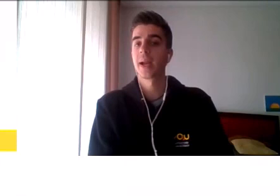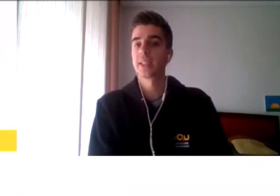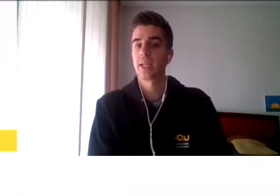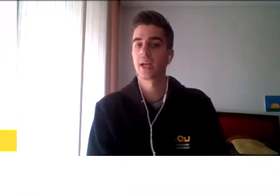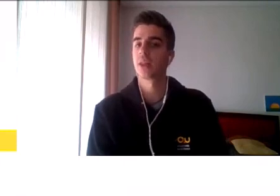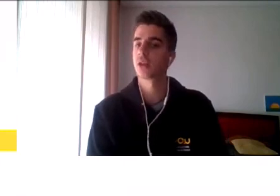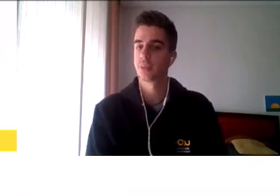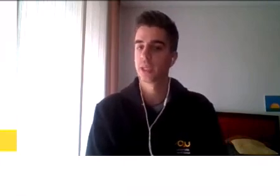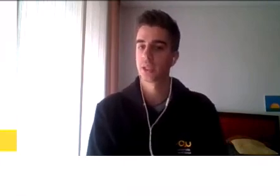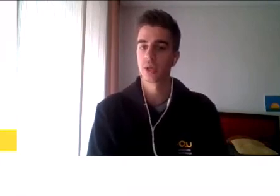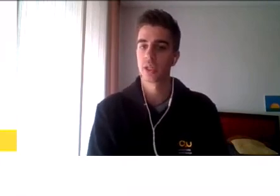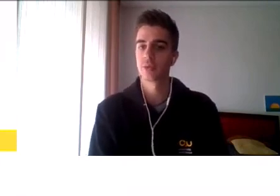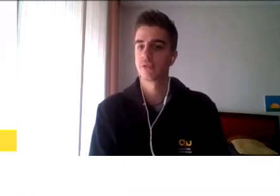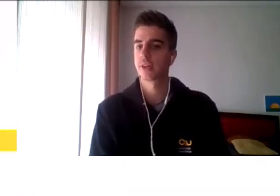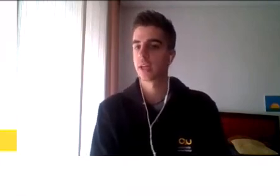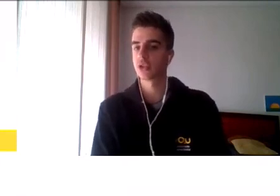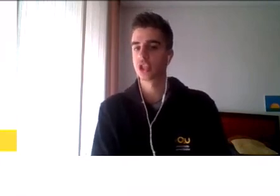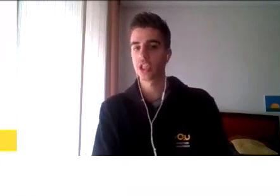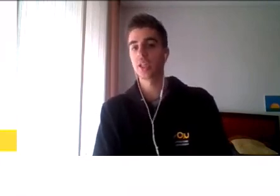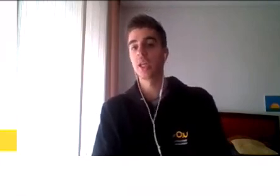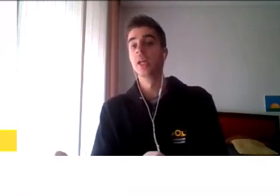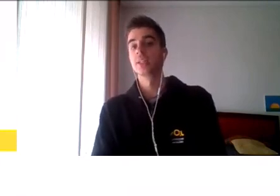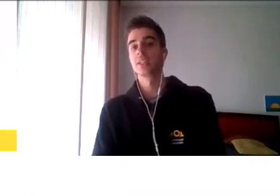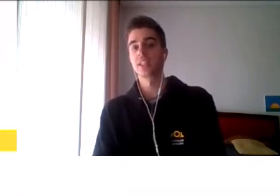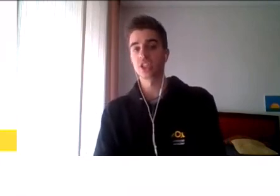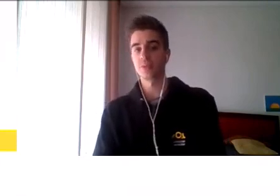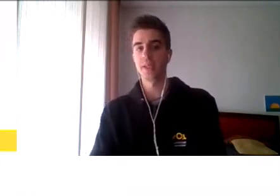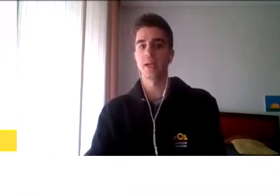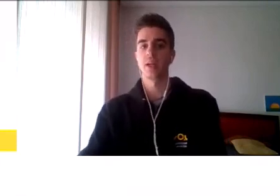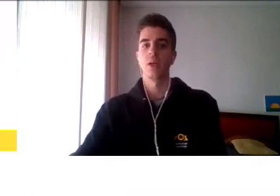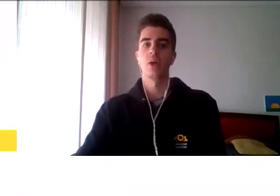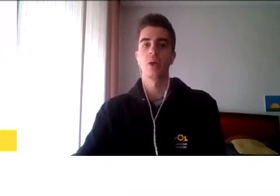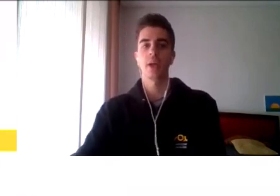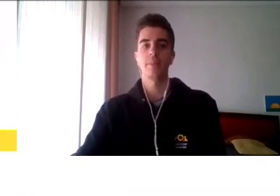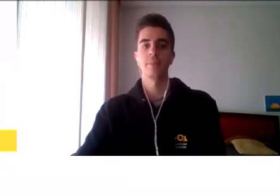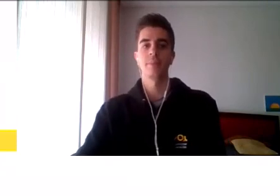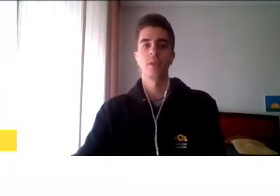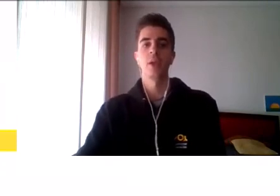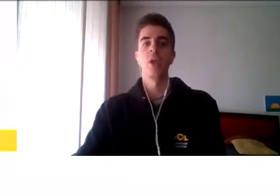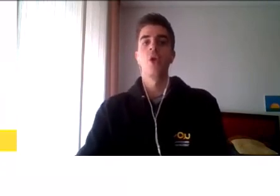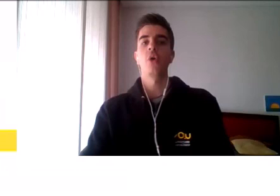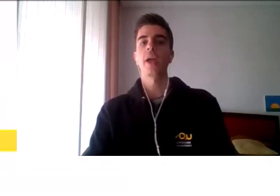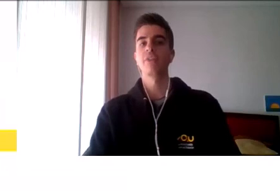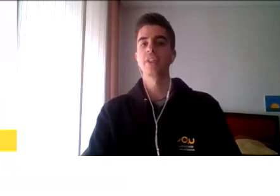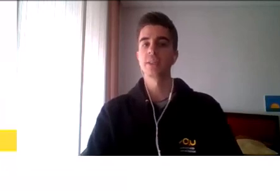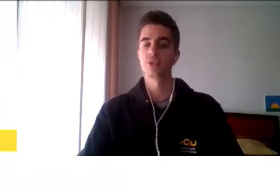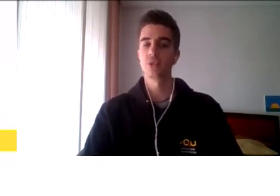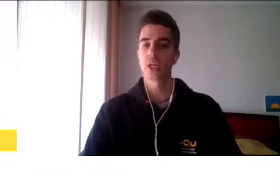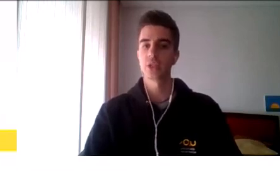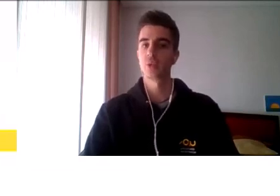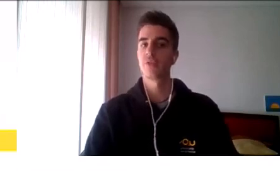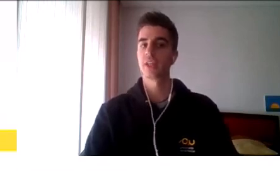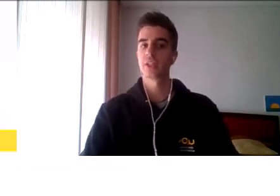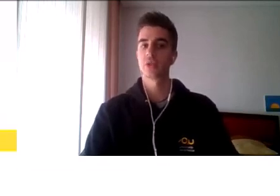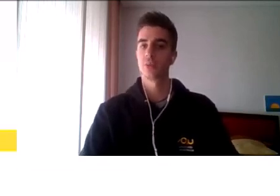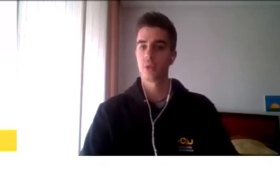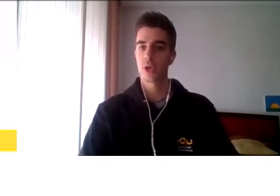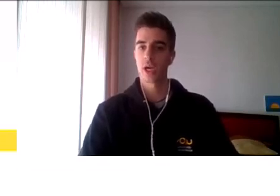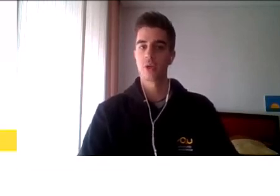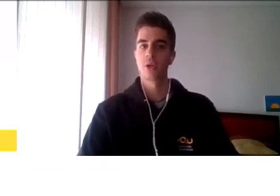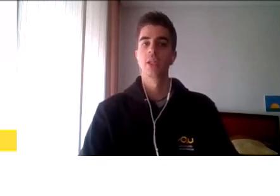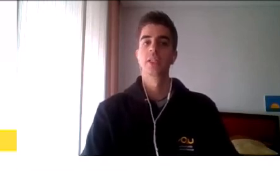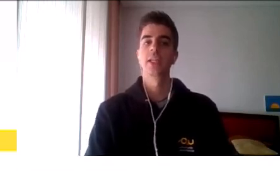dar uma paragem cardiorrespiratória e a pessoa ficar inconsciente sem respirar, ok? O que é que fazemos no caso do infarto